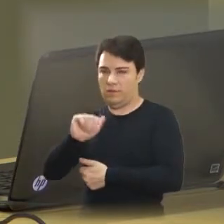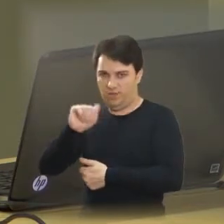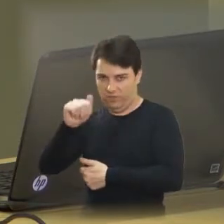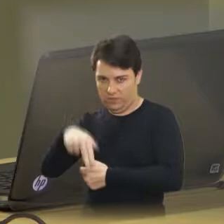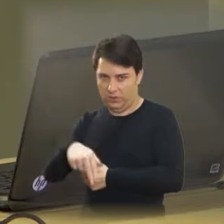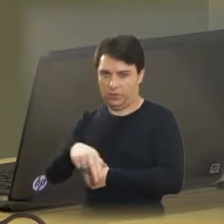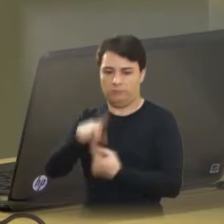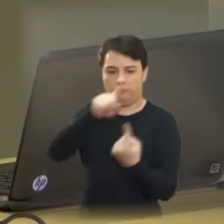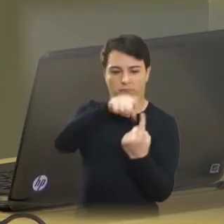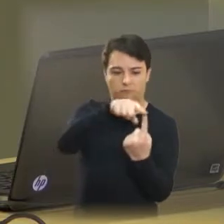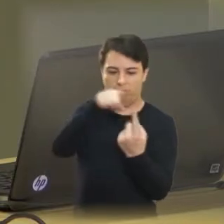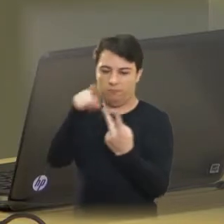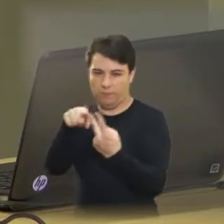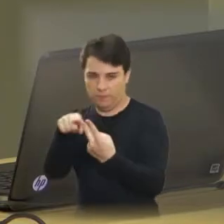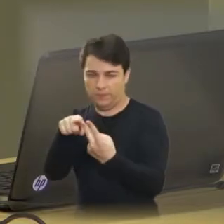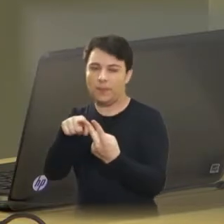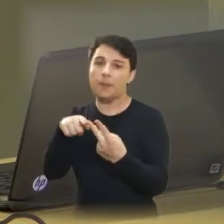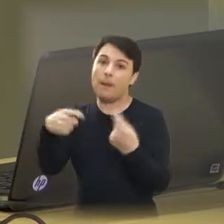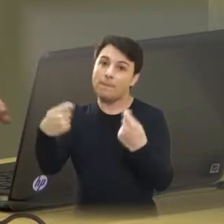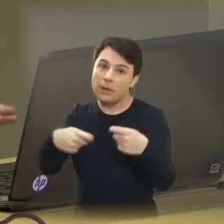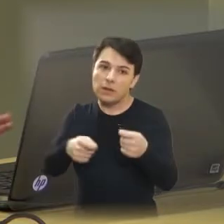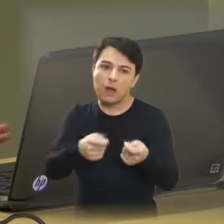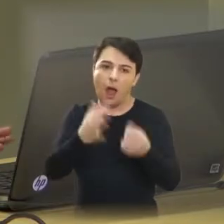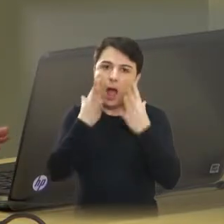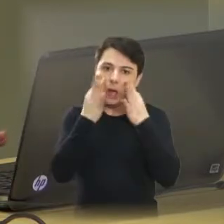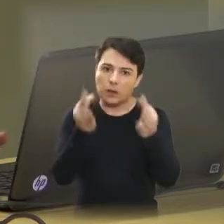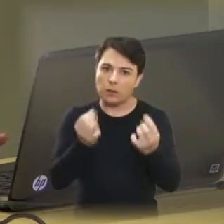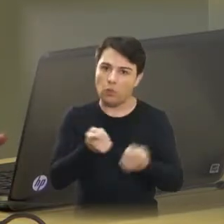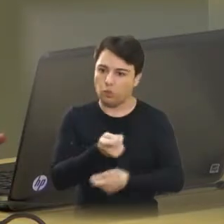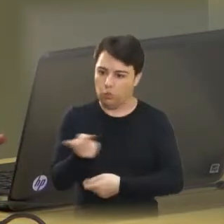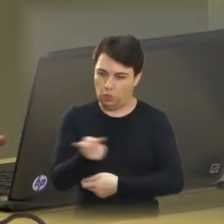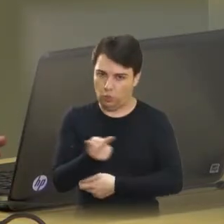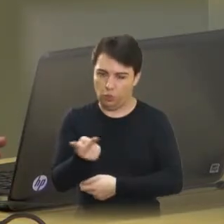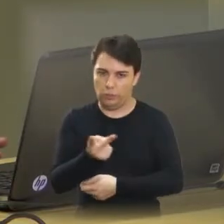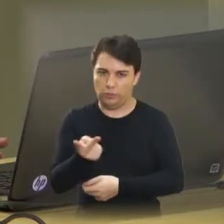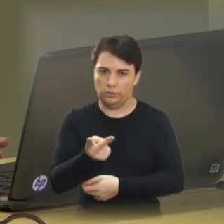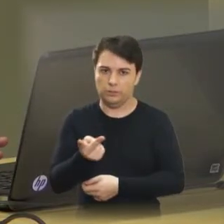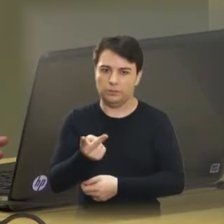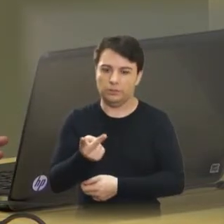livres, que não sofreram urbanização, que